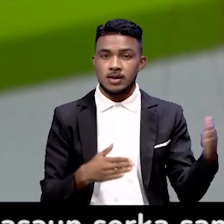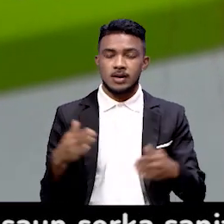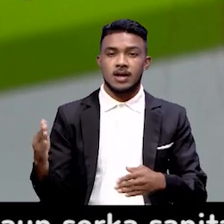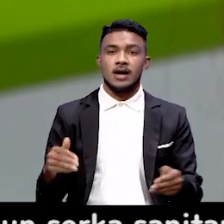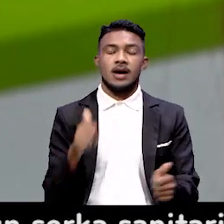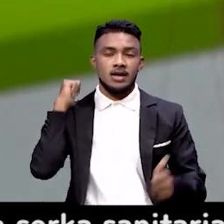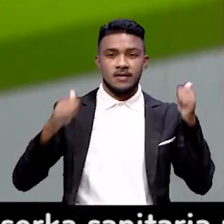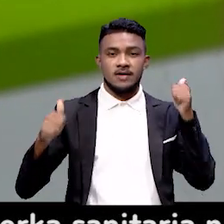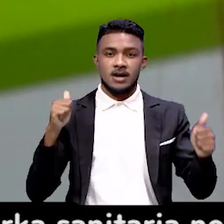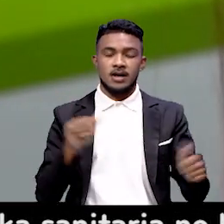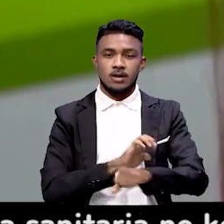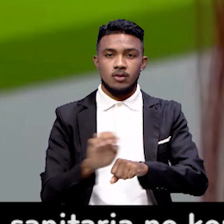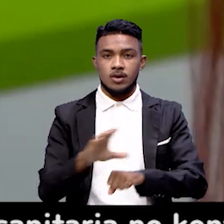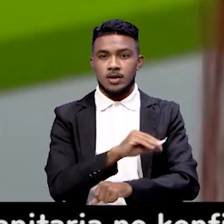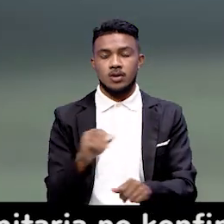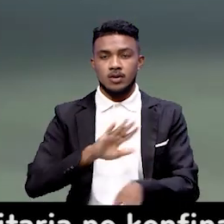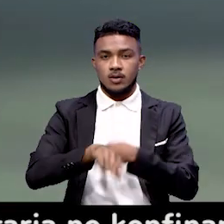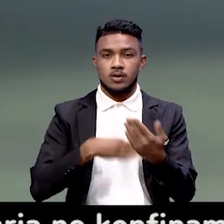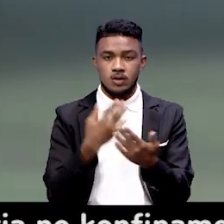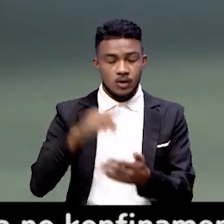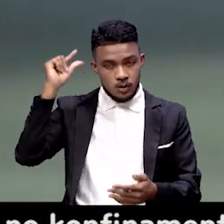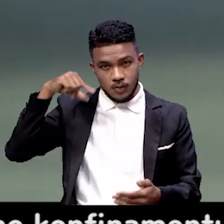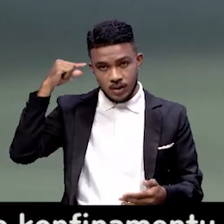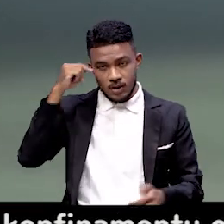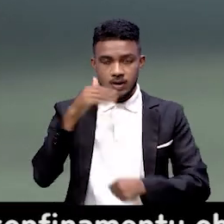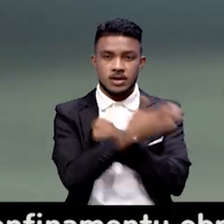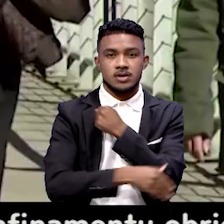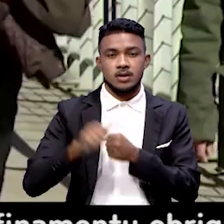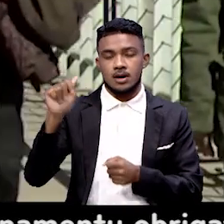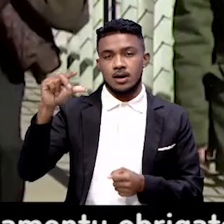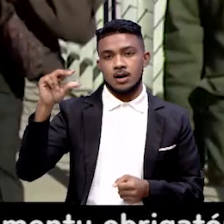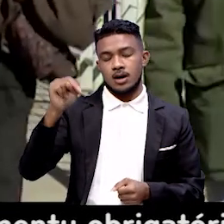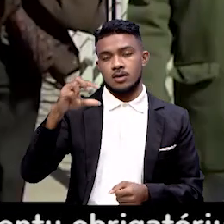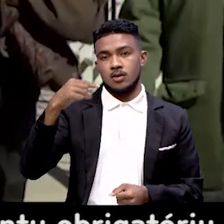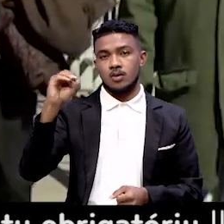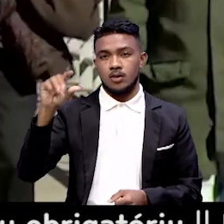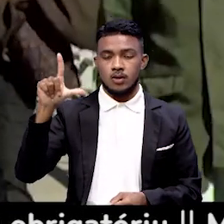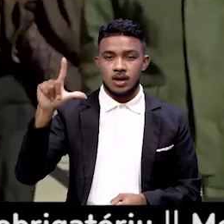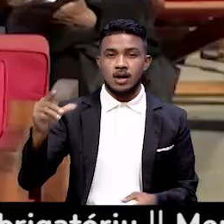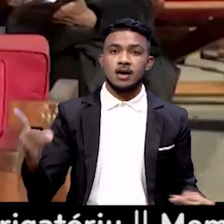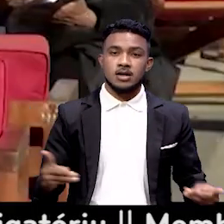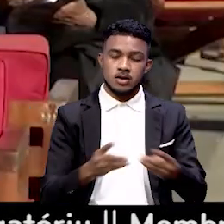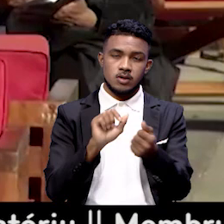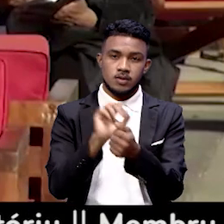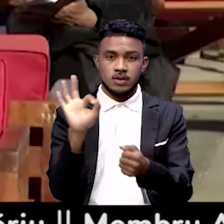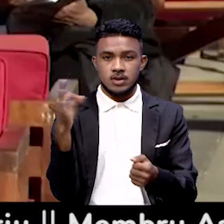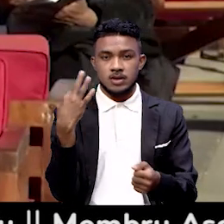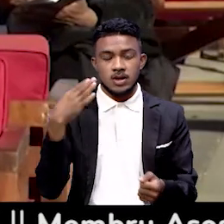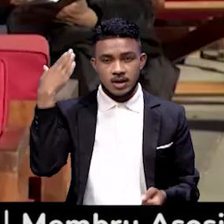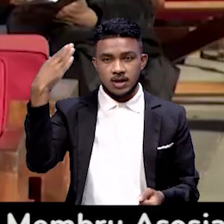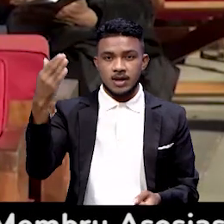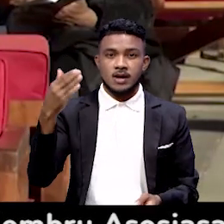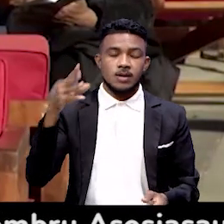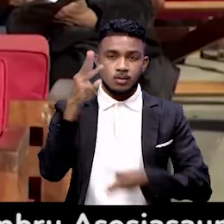no social. Governante angolano Hateten, gestão nação nian atuação da pandemia e a contexto africano no